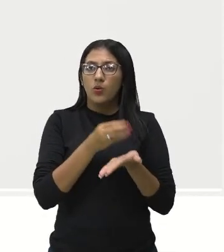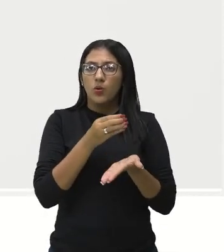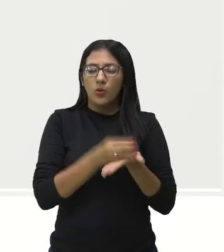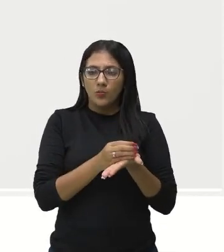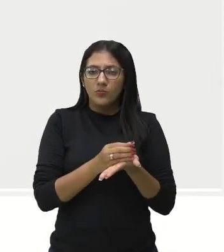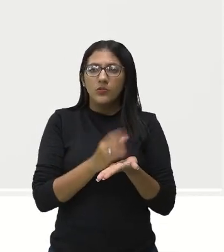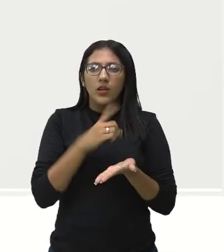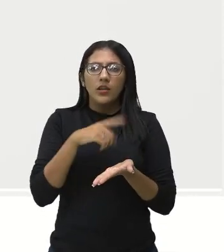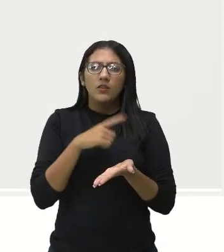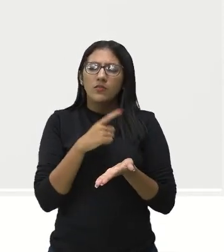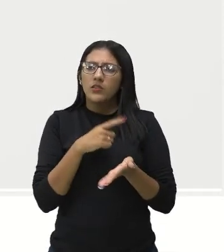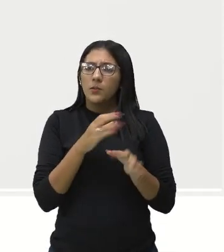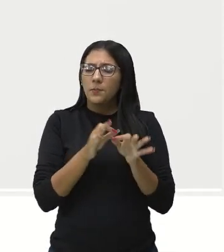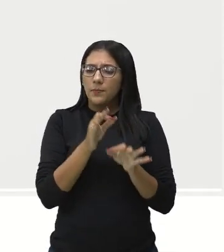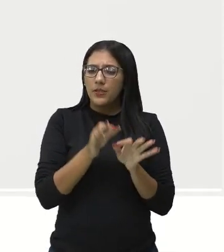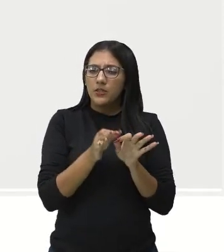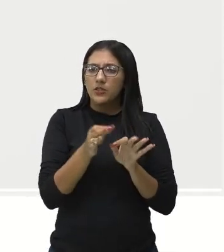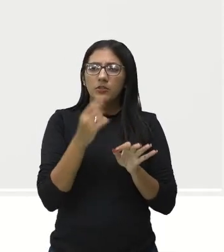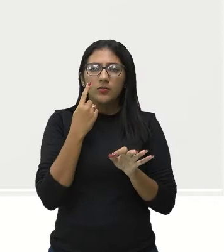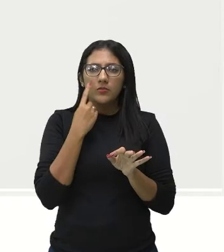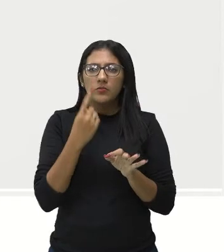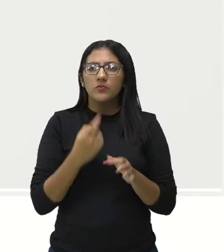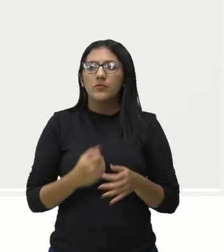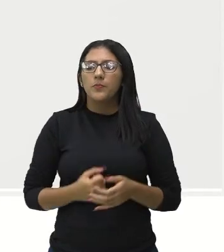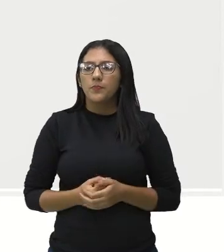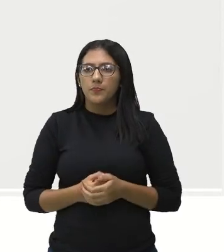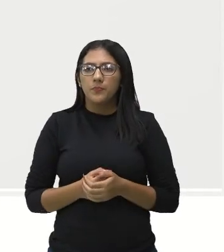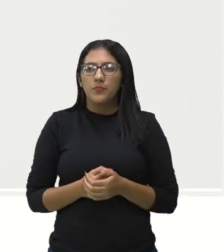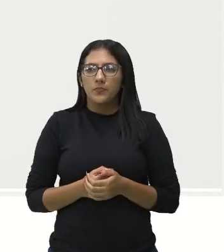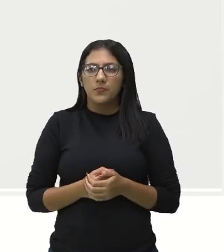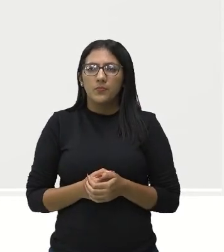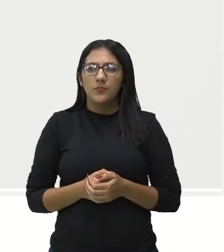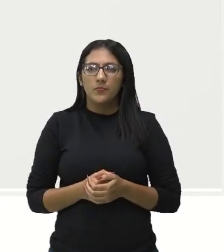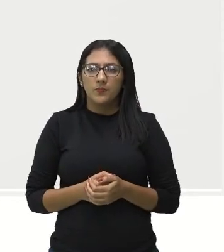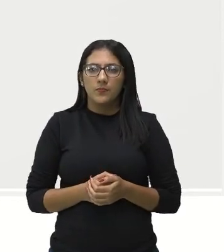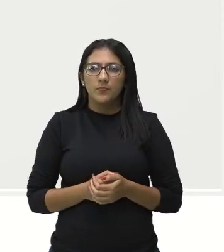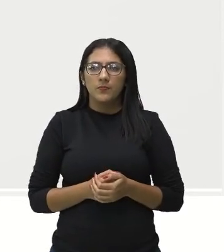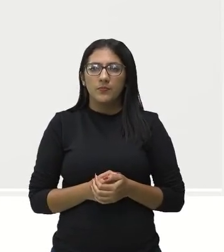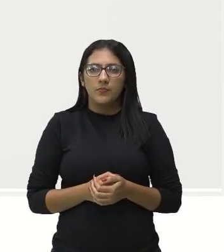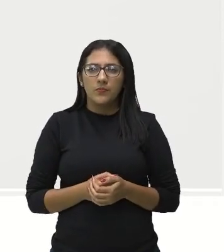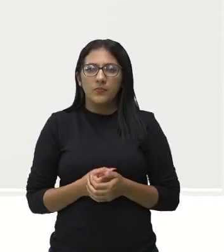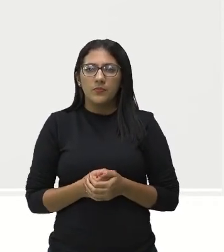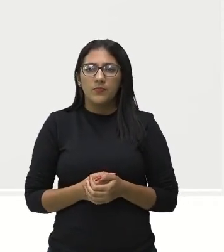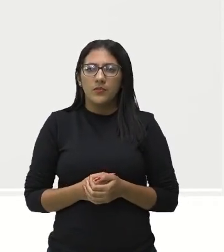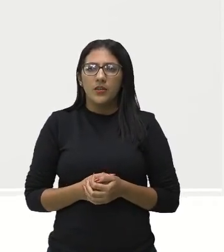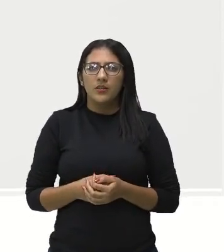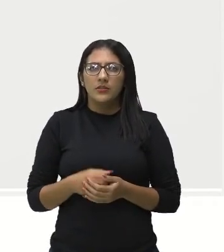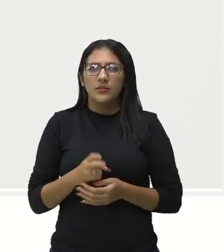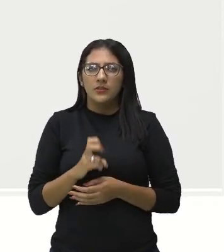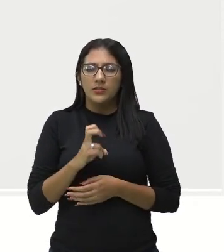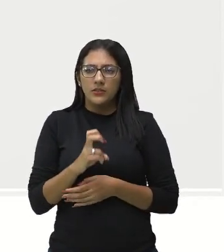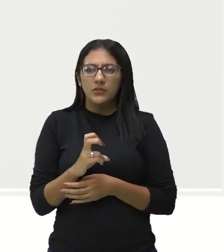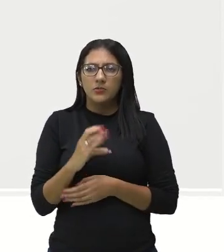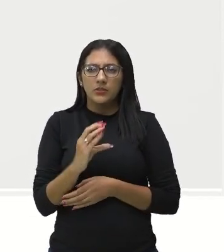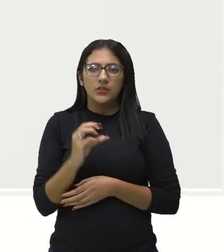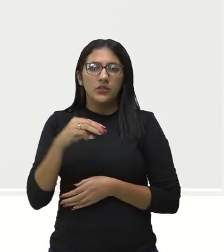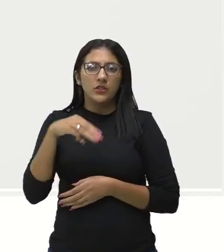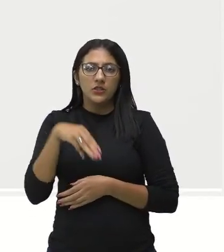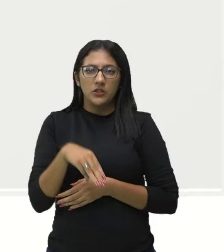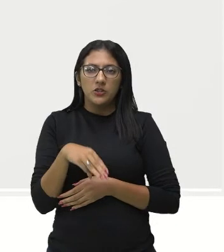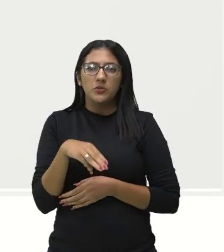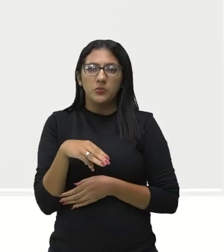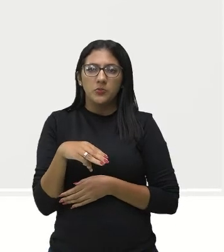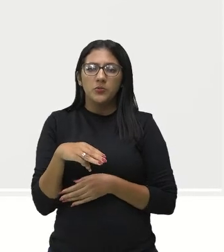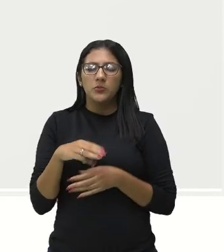terá as seguintes medidas: 8 centímetros de raio, 12 centímetros de